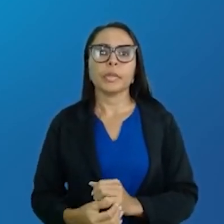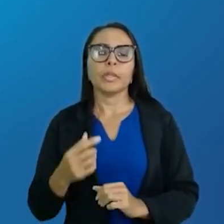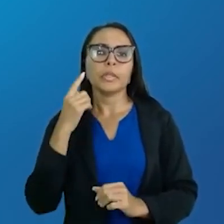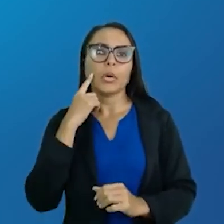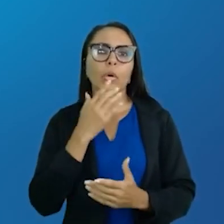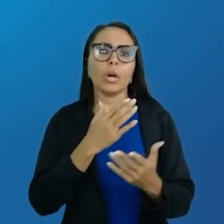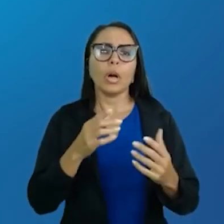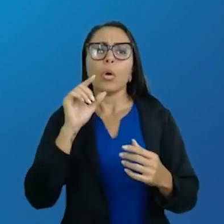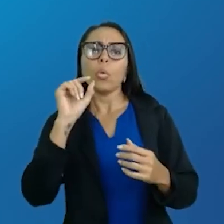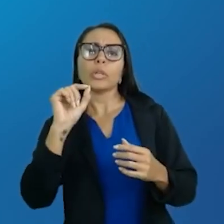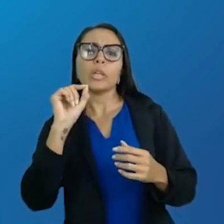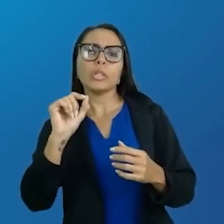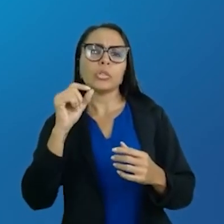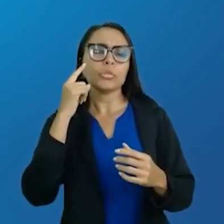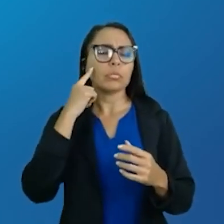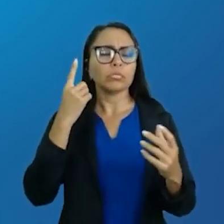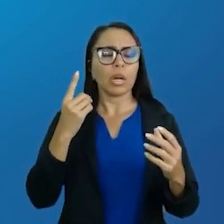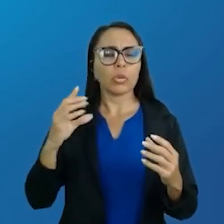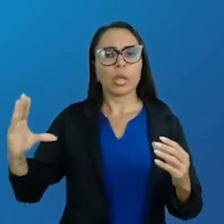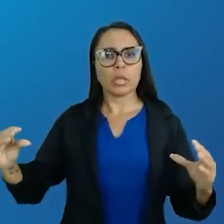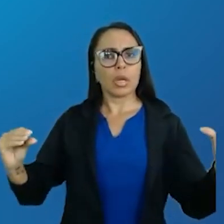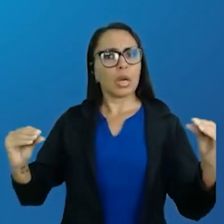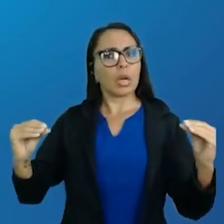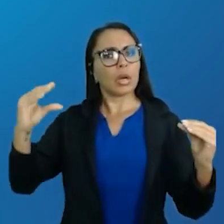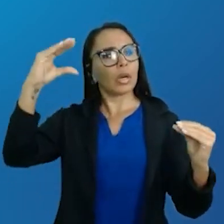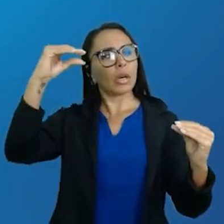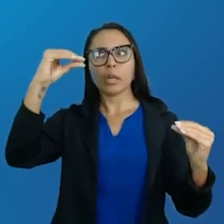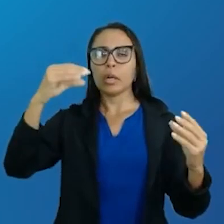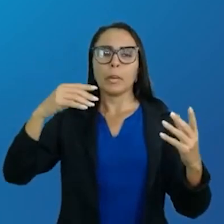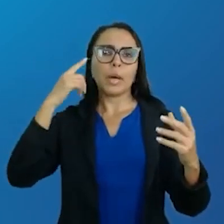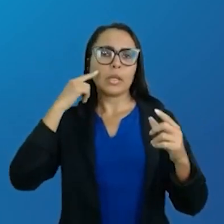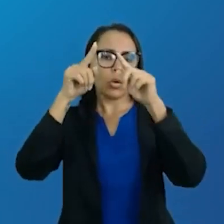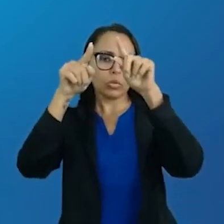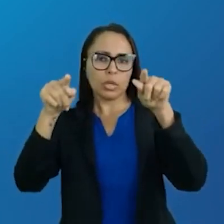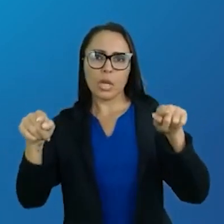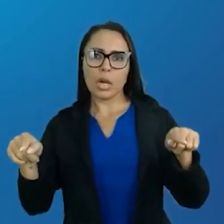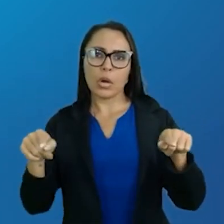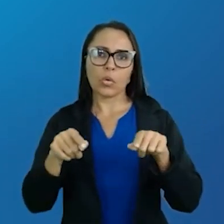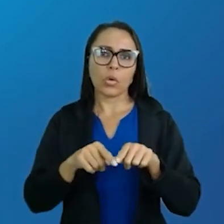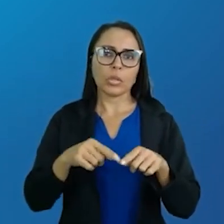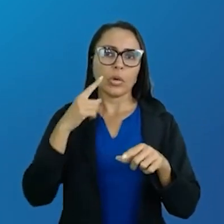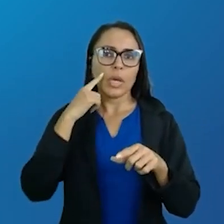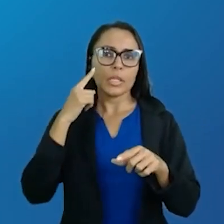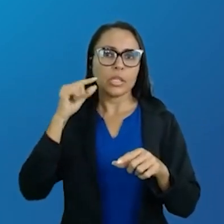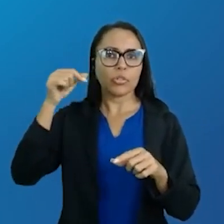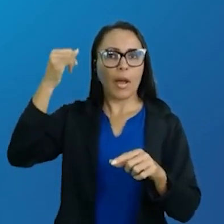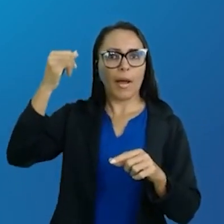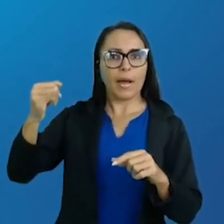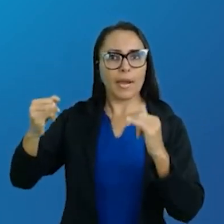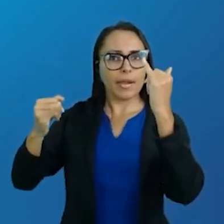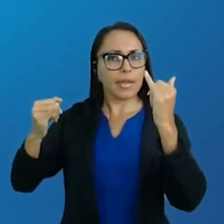Pac-Man. Mas o que esses bonequinhos de Pac-Man formam? Um triângulo. Só que não há um triângulo de fato. Não existem 3 linhas de fato para formar um